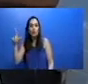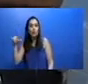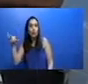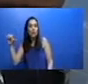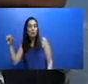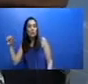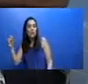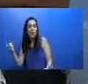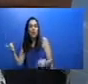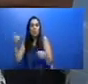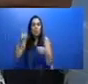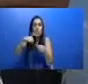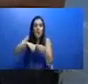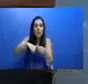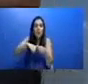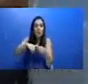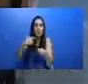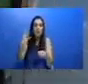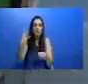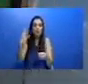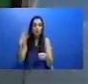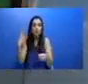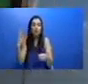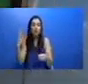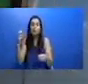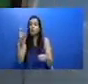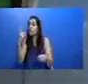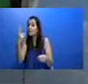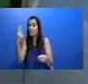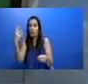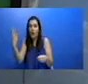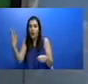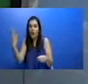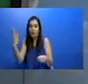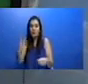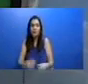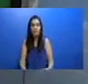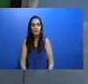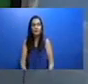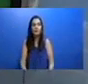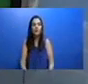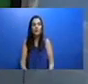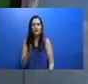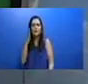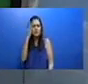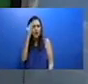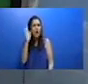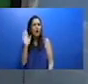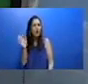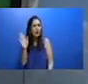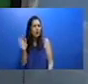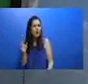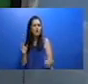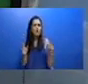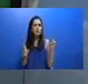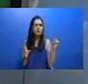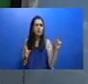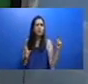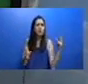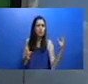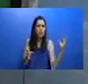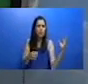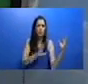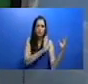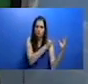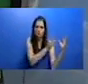24 adesivos? Então, eu já sei que 1 dúzia equivale a 12. Então,